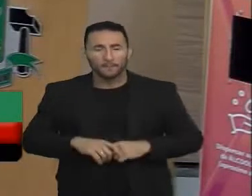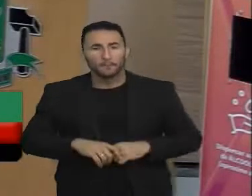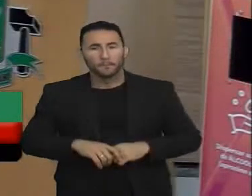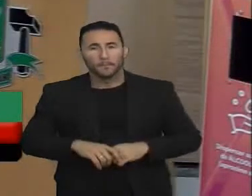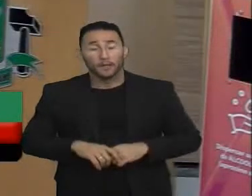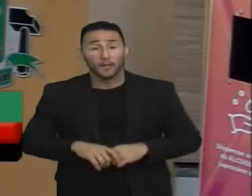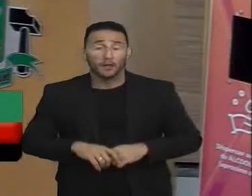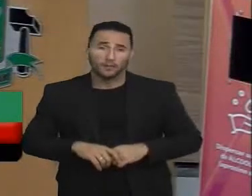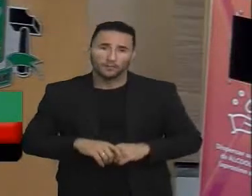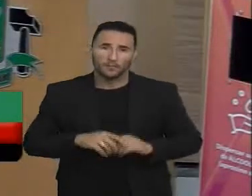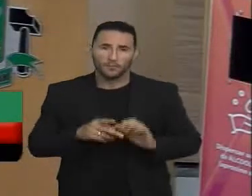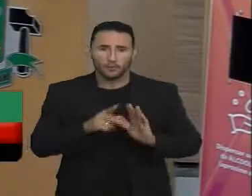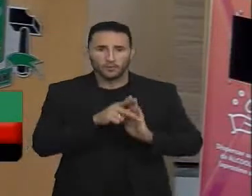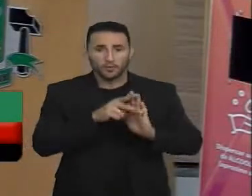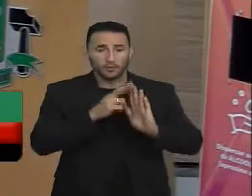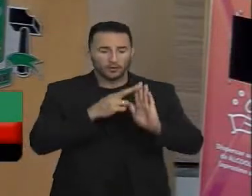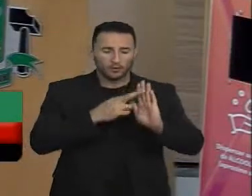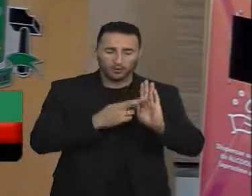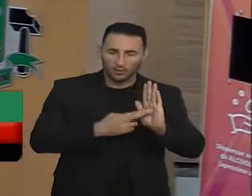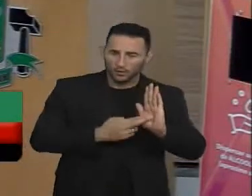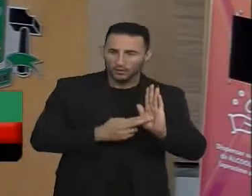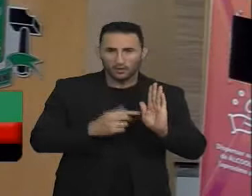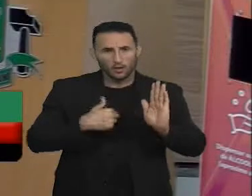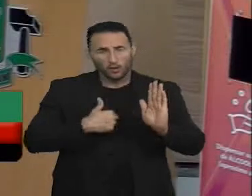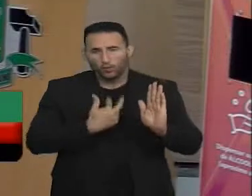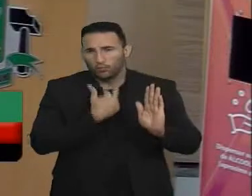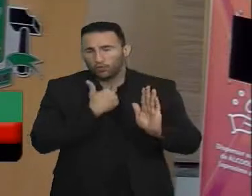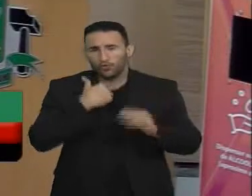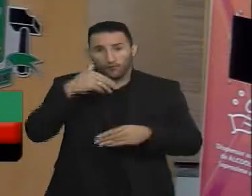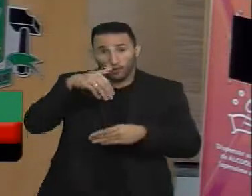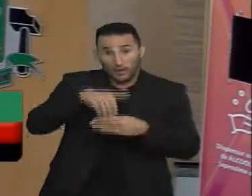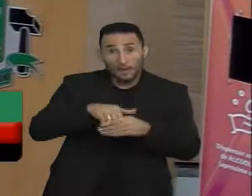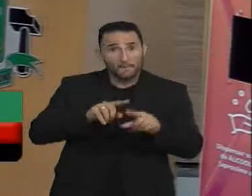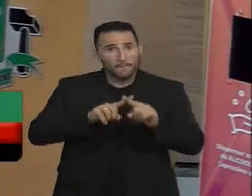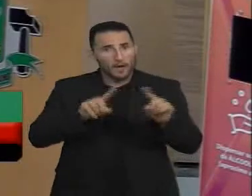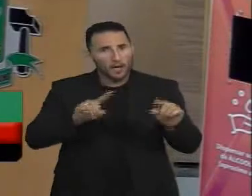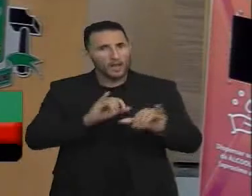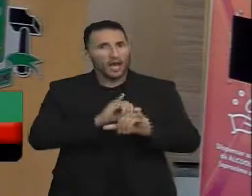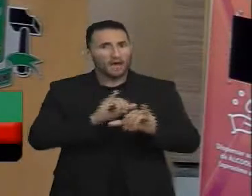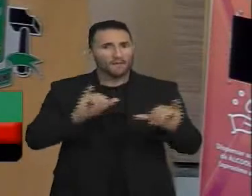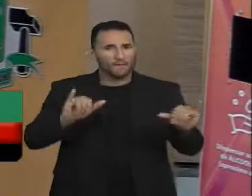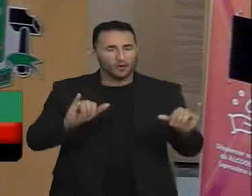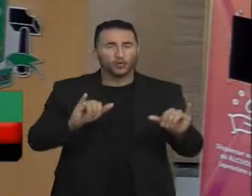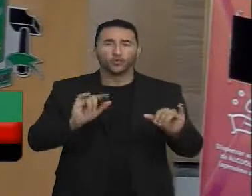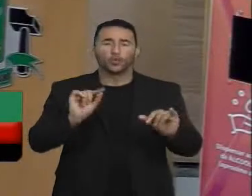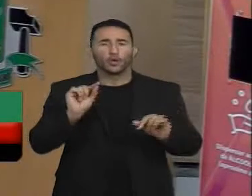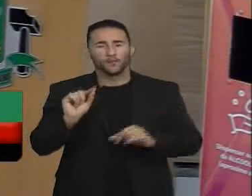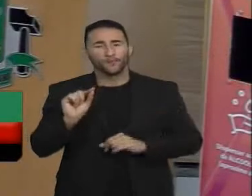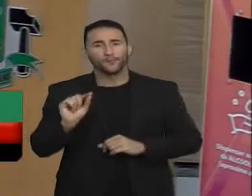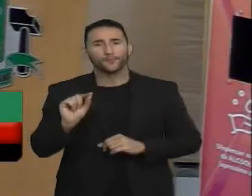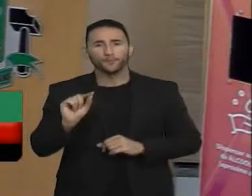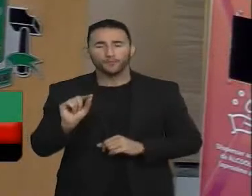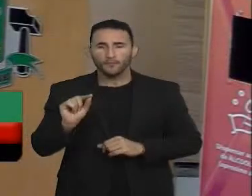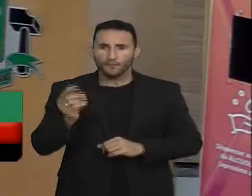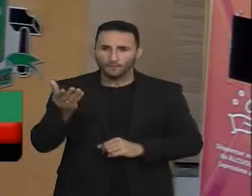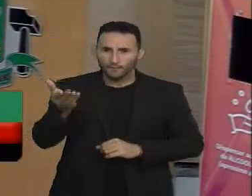Por conta do regimento, não voto nessa matéria, mas quero mais uma vez saudar